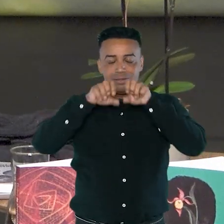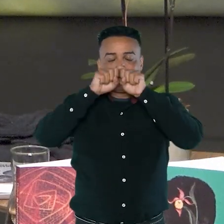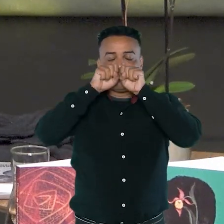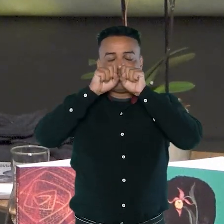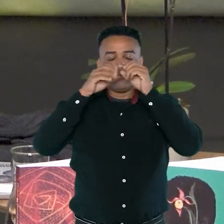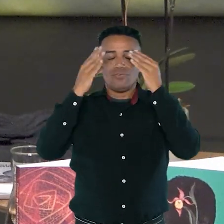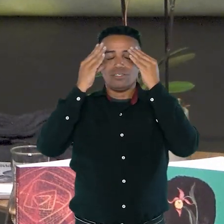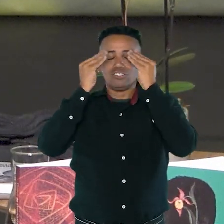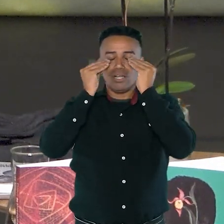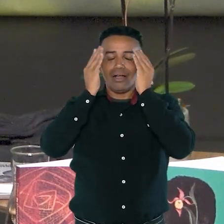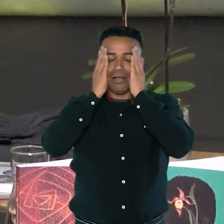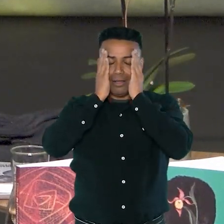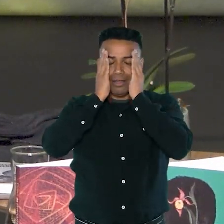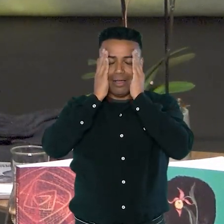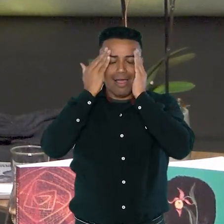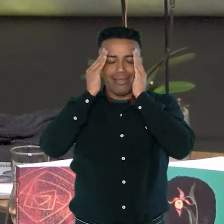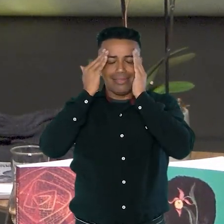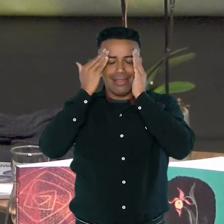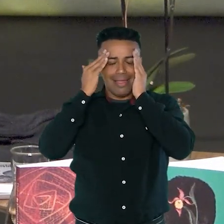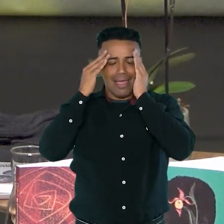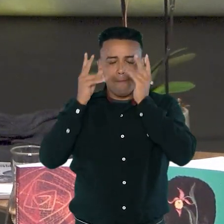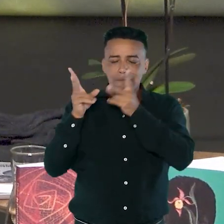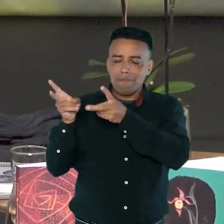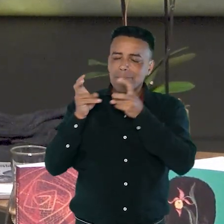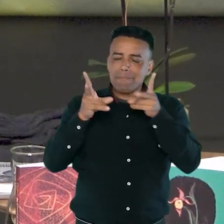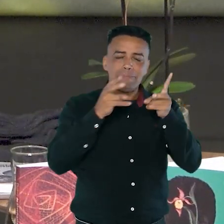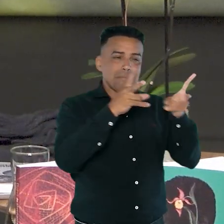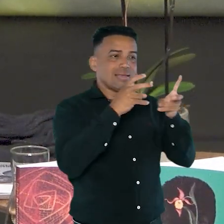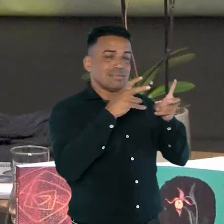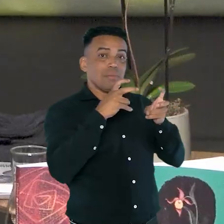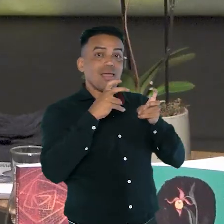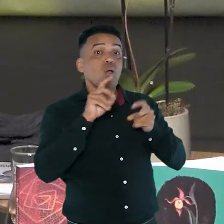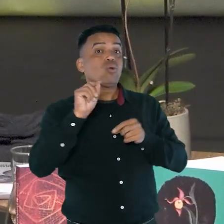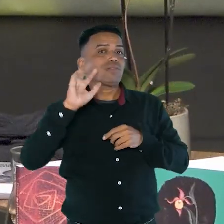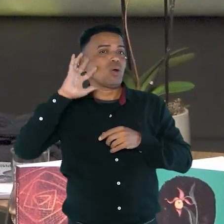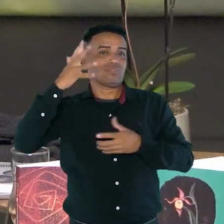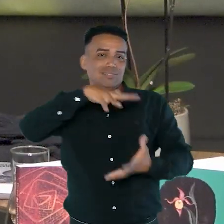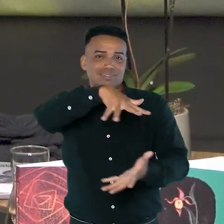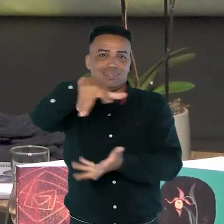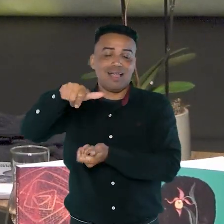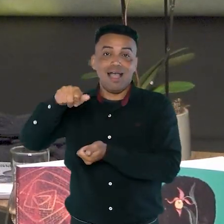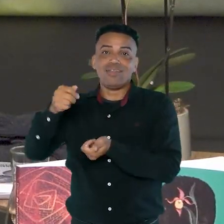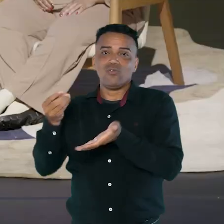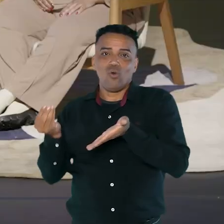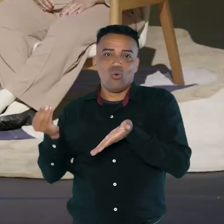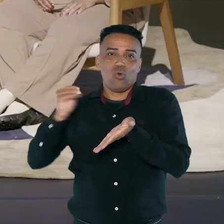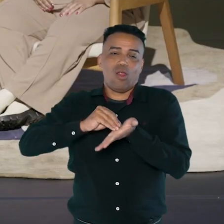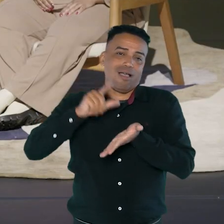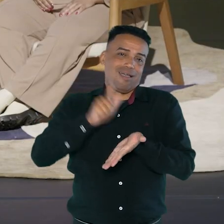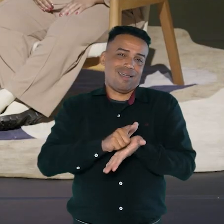olhos e tentar entender e observar o que está acontecendo. Só assim eu vou para o papel.